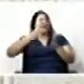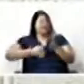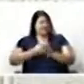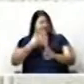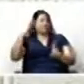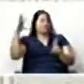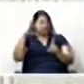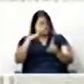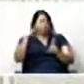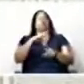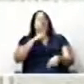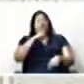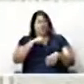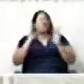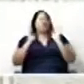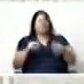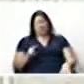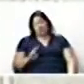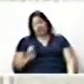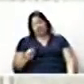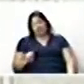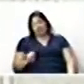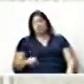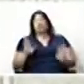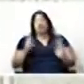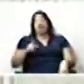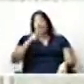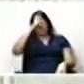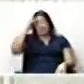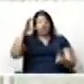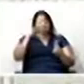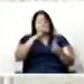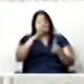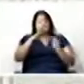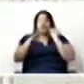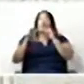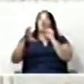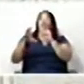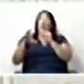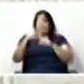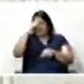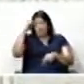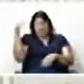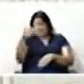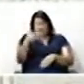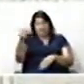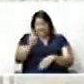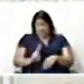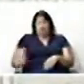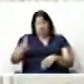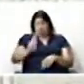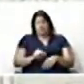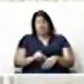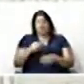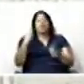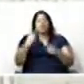ameaçado naquele posto de saúde, naquela unidade de saúde, por pessoas que vão ali frequentar. Ele tem uma